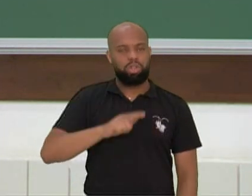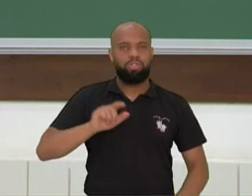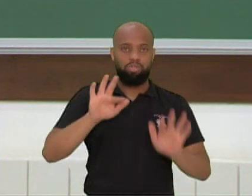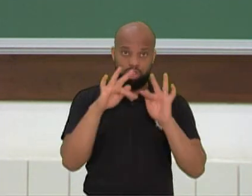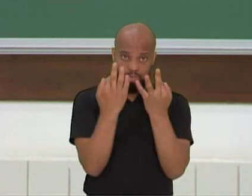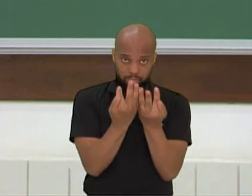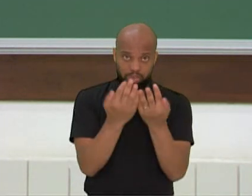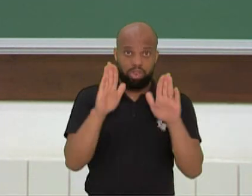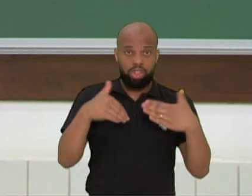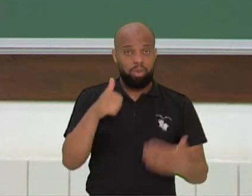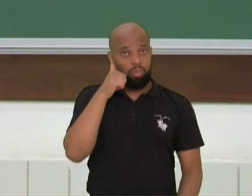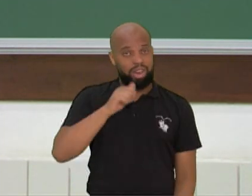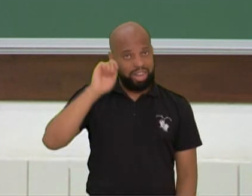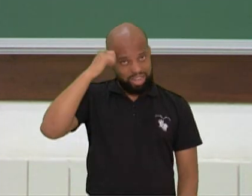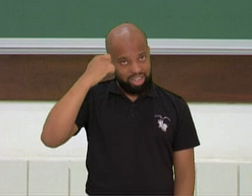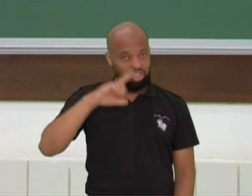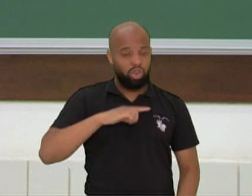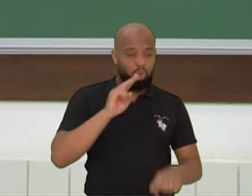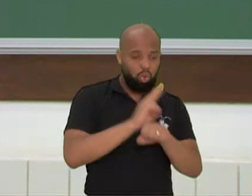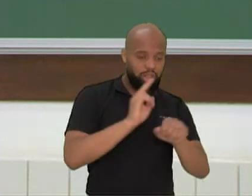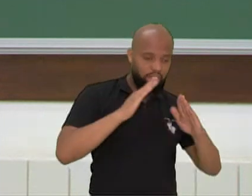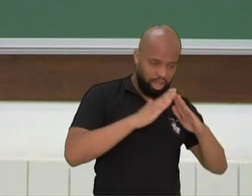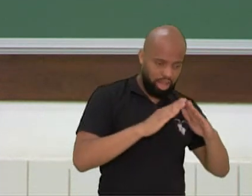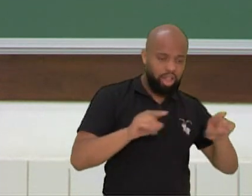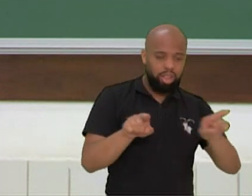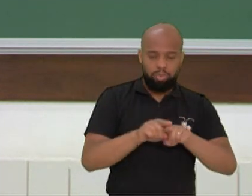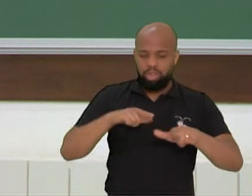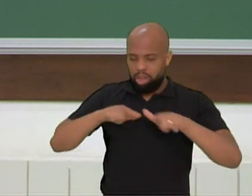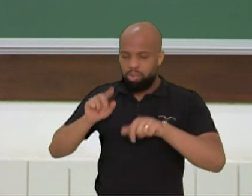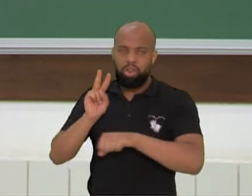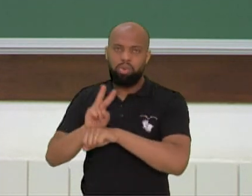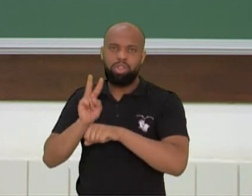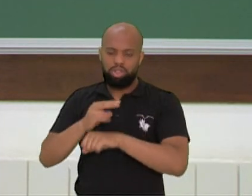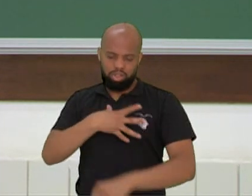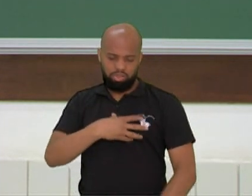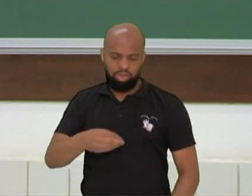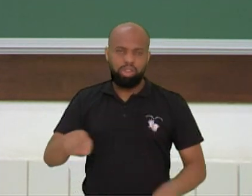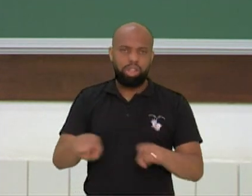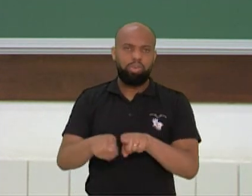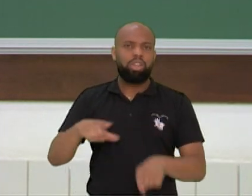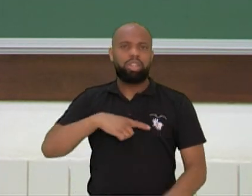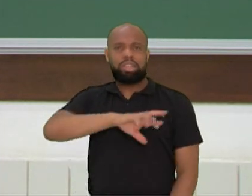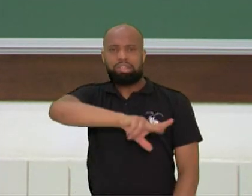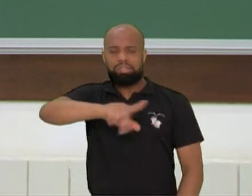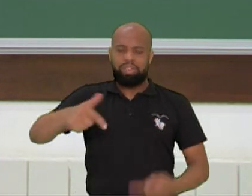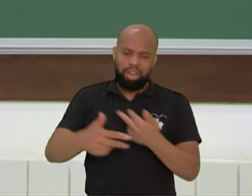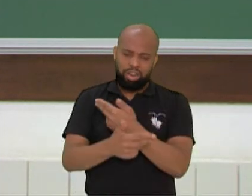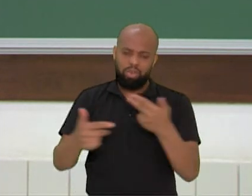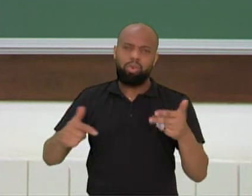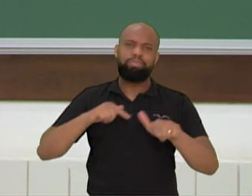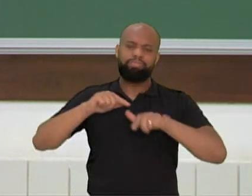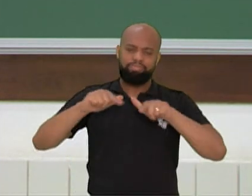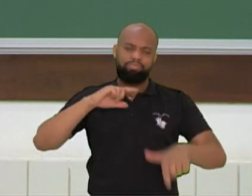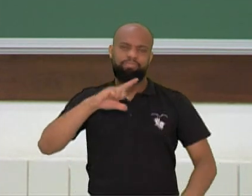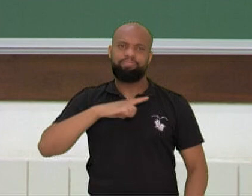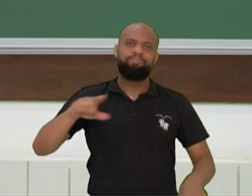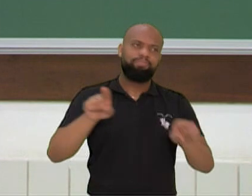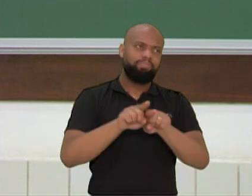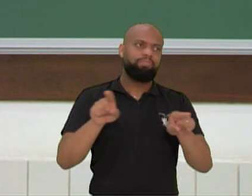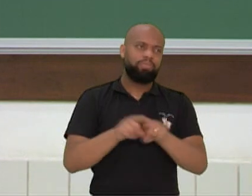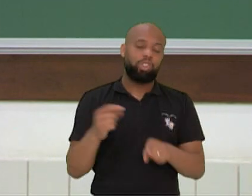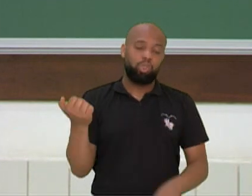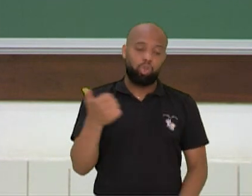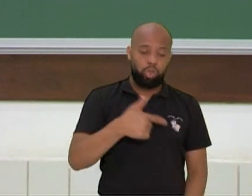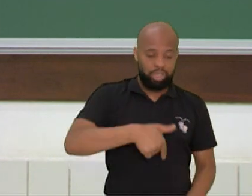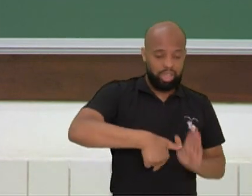trabalhar, cuidar das moradias, cuidar dos filhos. Elas acumularam muito mais funções do que elas